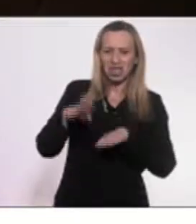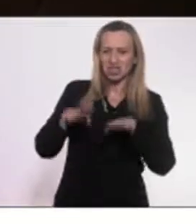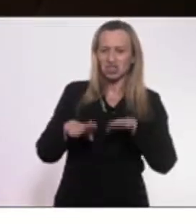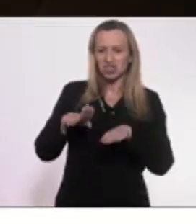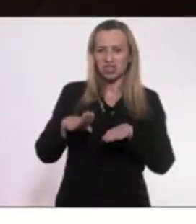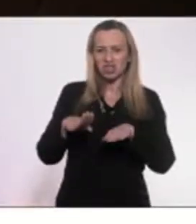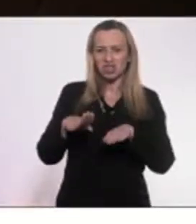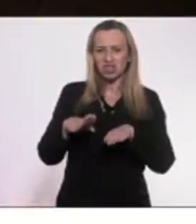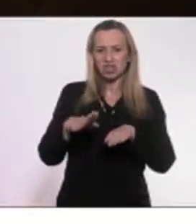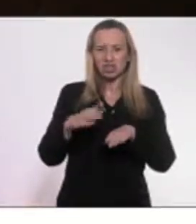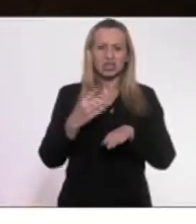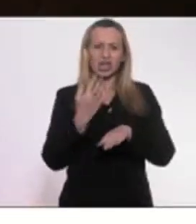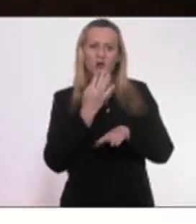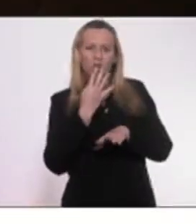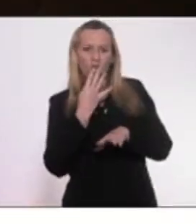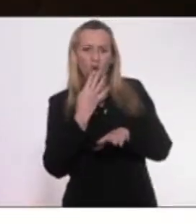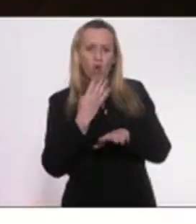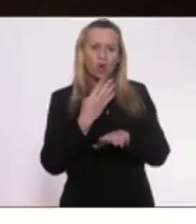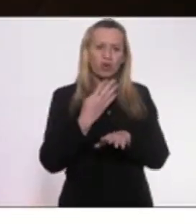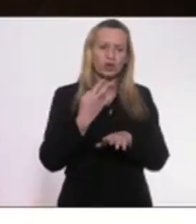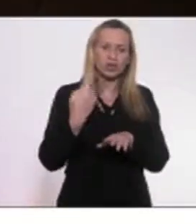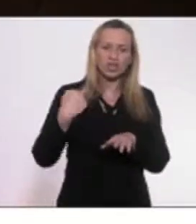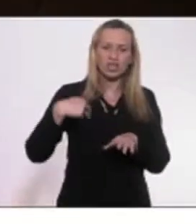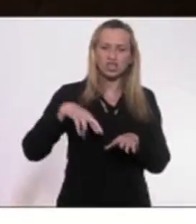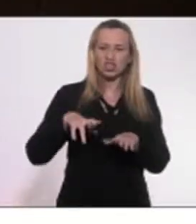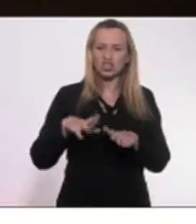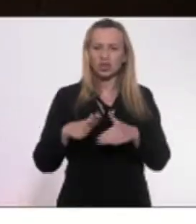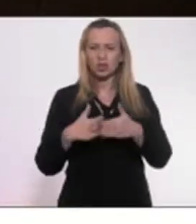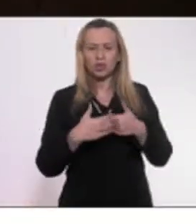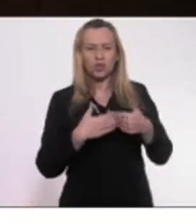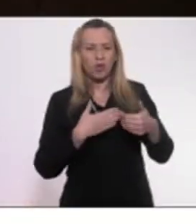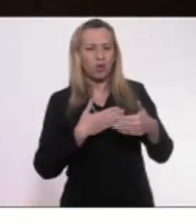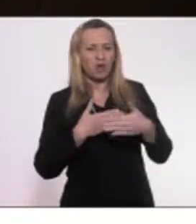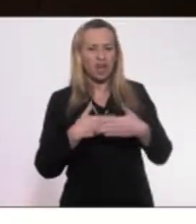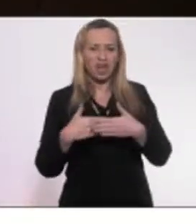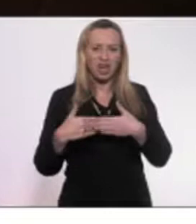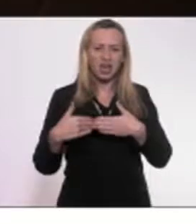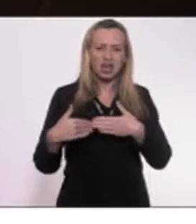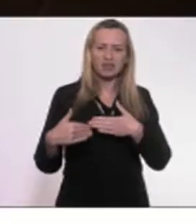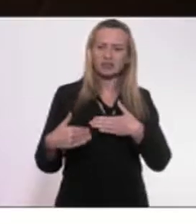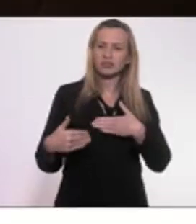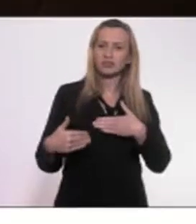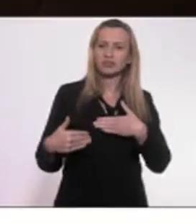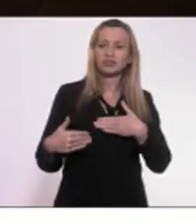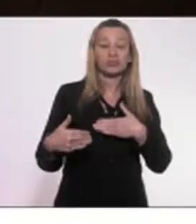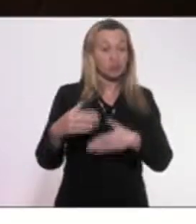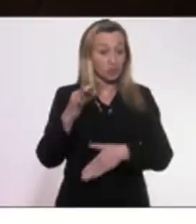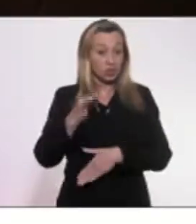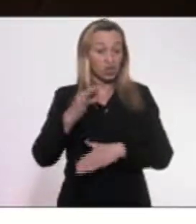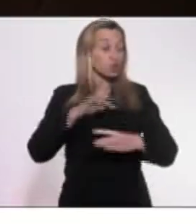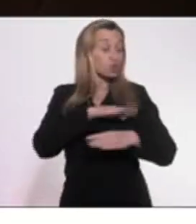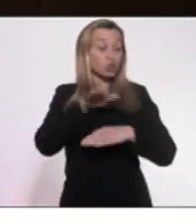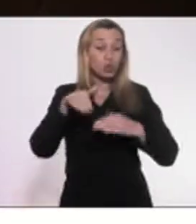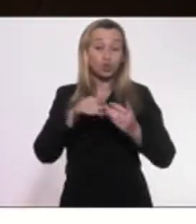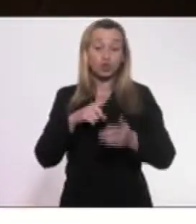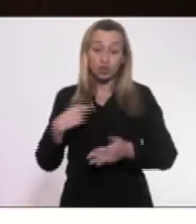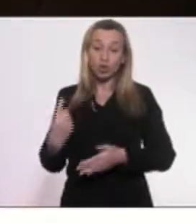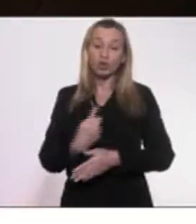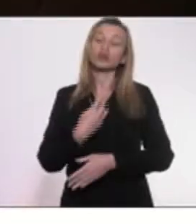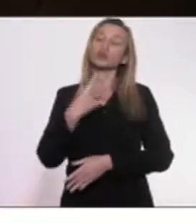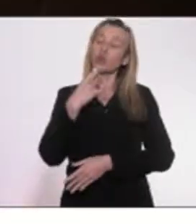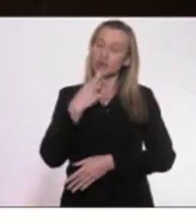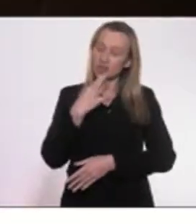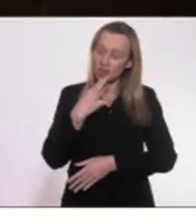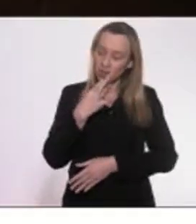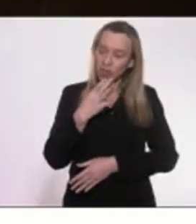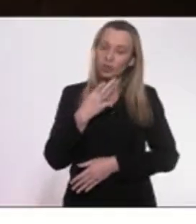independente de qualquer outra vertente religiosa, por óbvio, todos nós somos